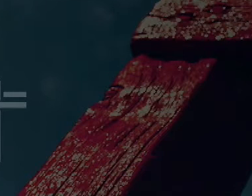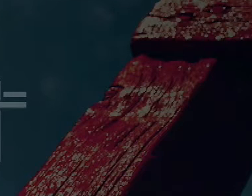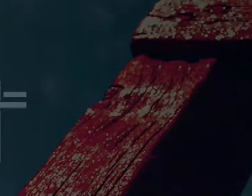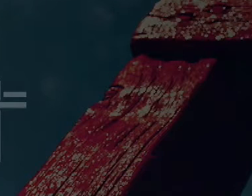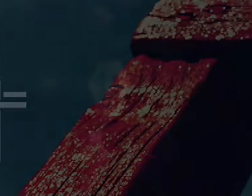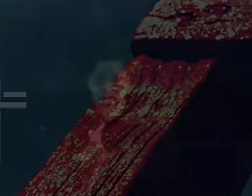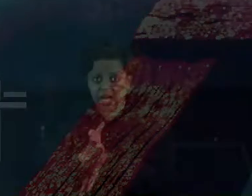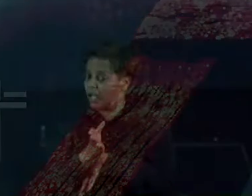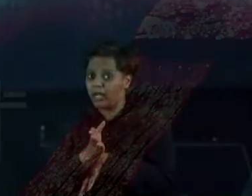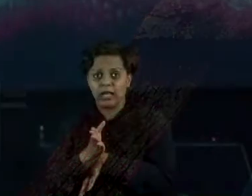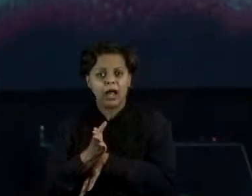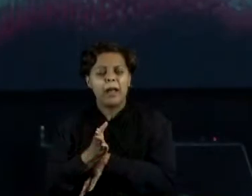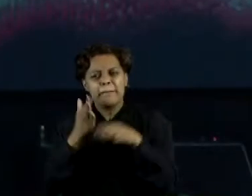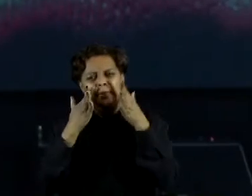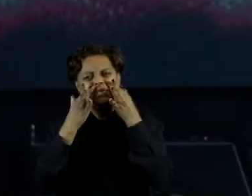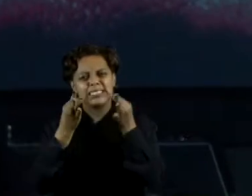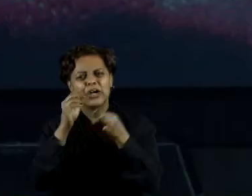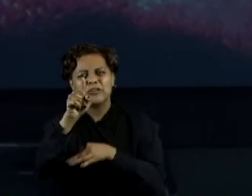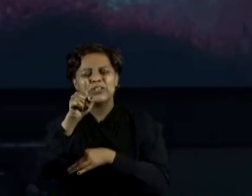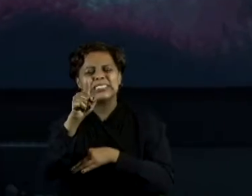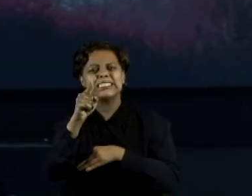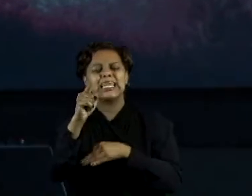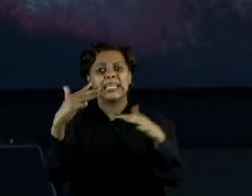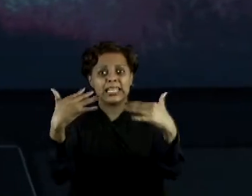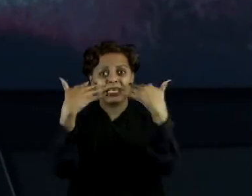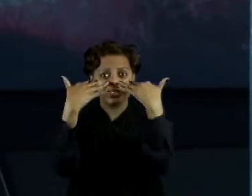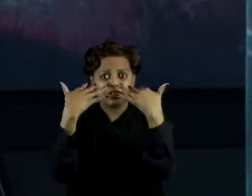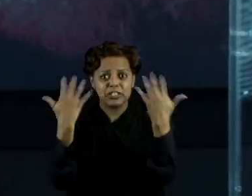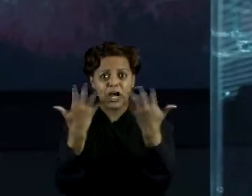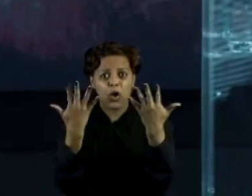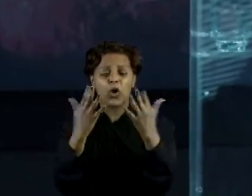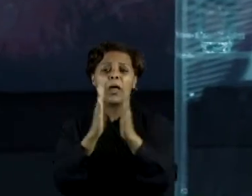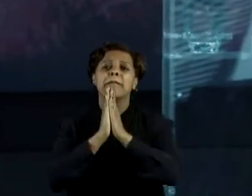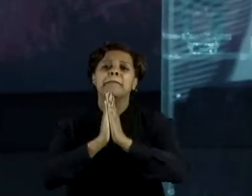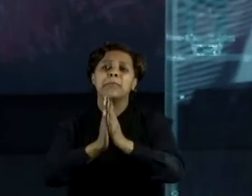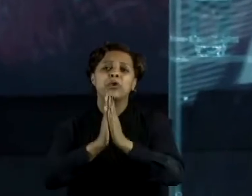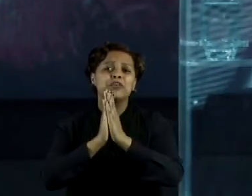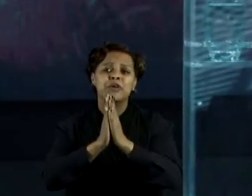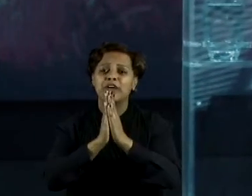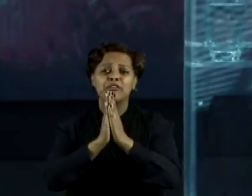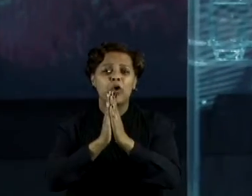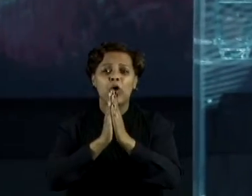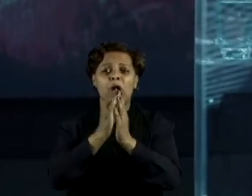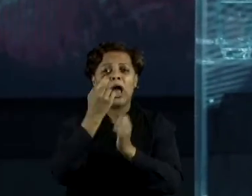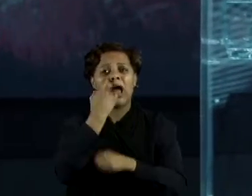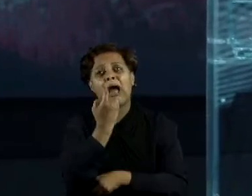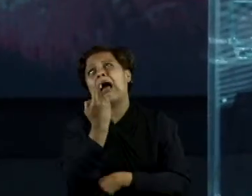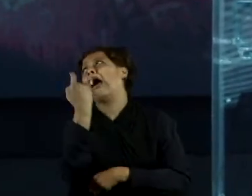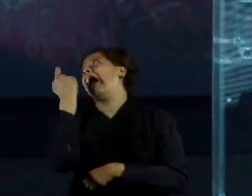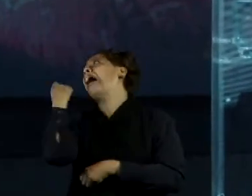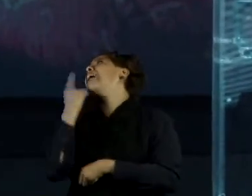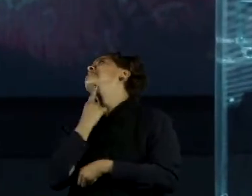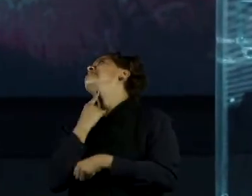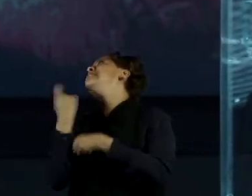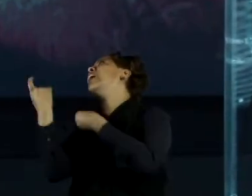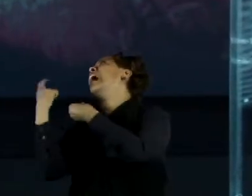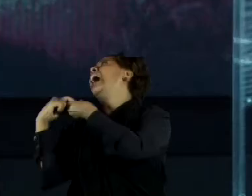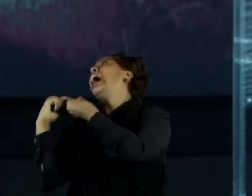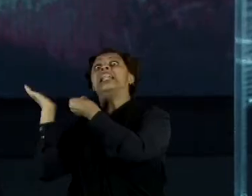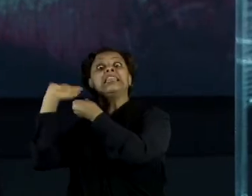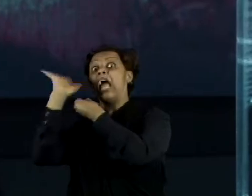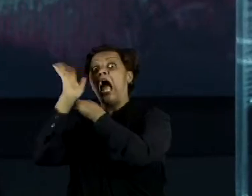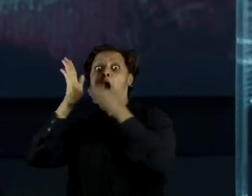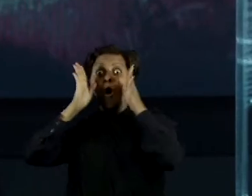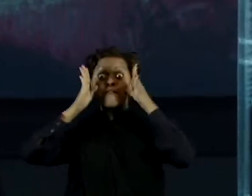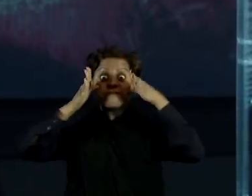Meu querido, não olhe para trás, você que está me vendo na internet, não olhe para trás, olhe para frente. Quando vier a tentação, olhe